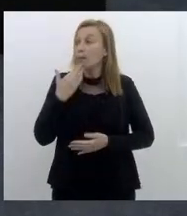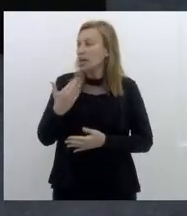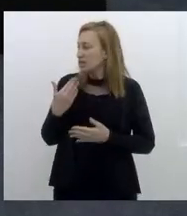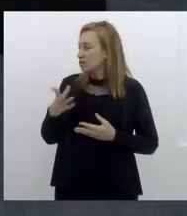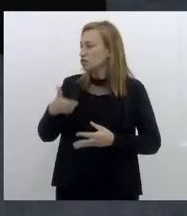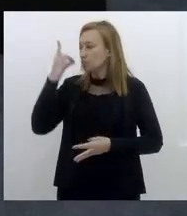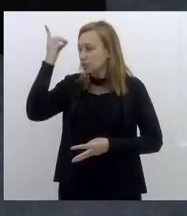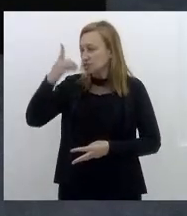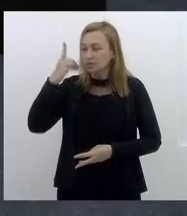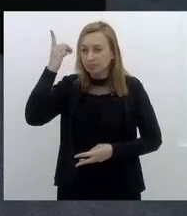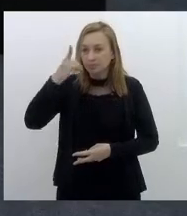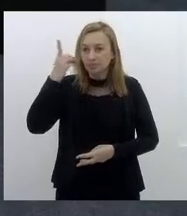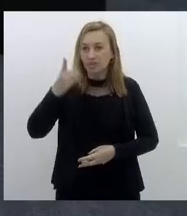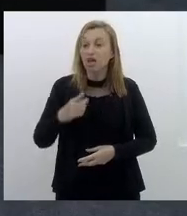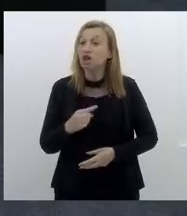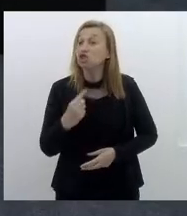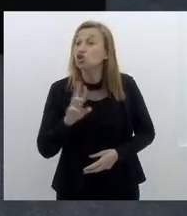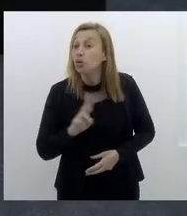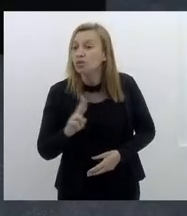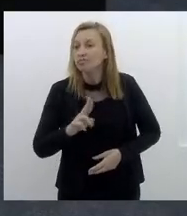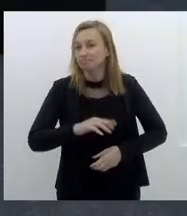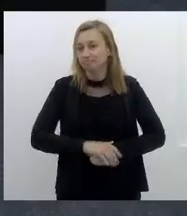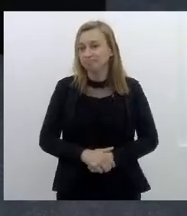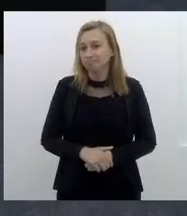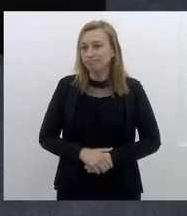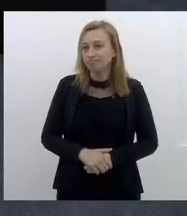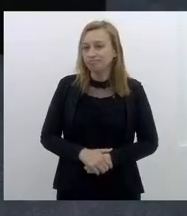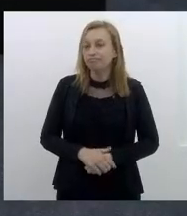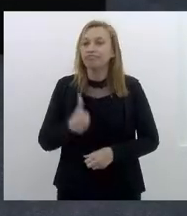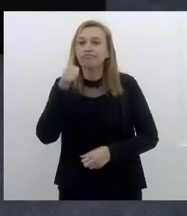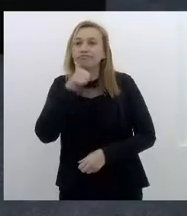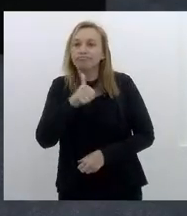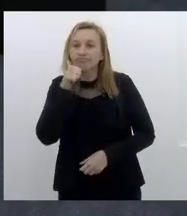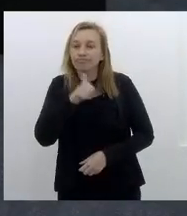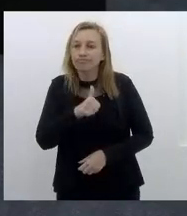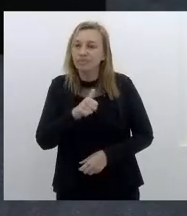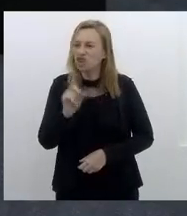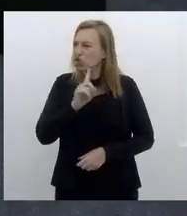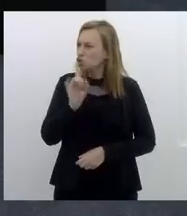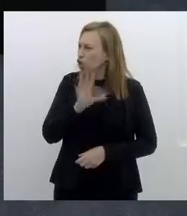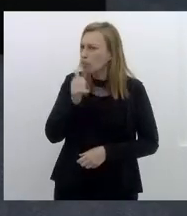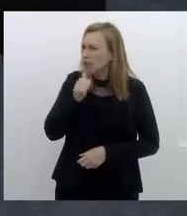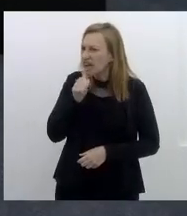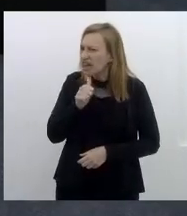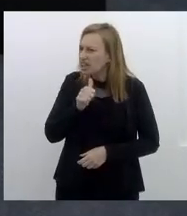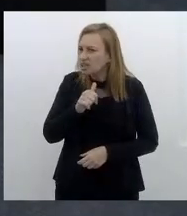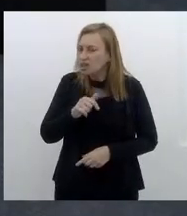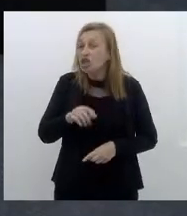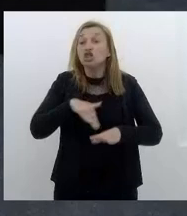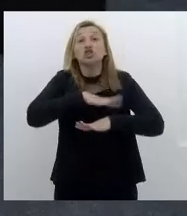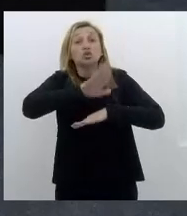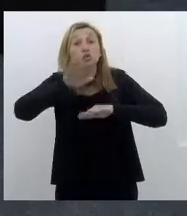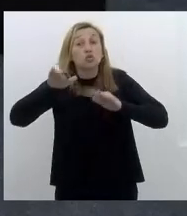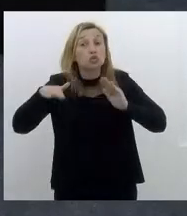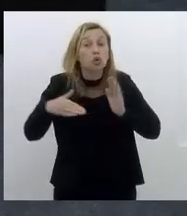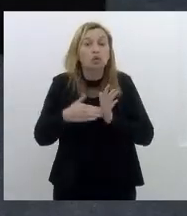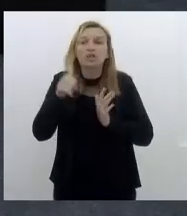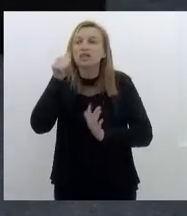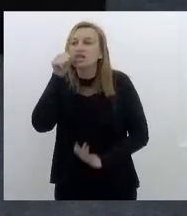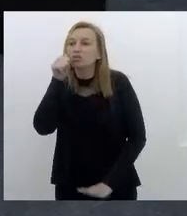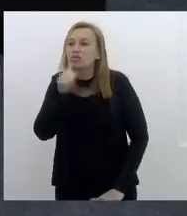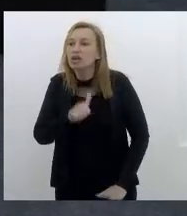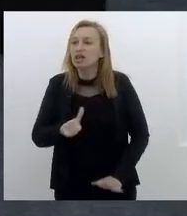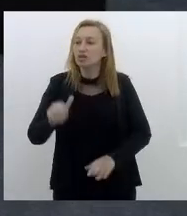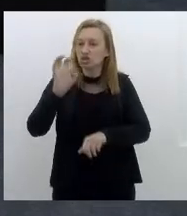Parlamento que nome dessas mulheres mas não sou dessas mulheres de todas as mulheres